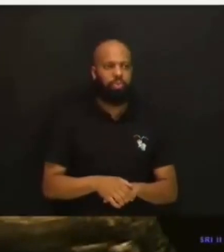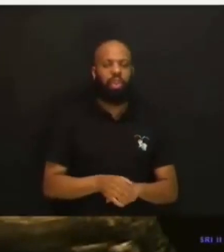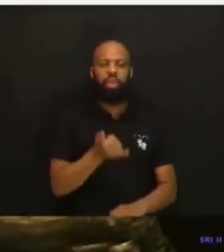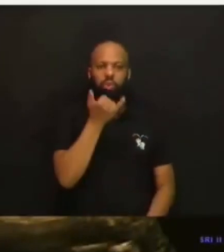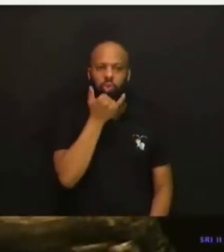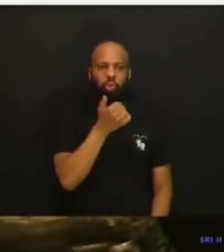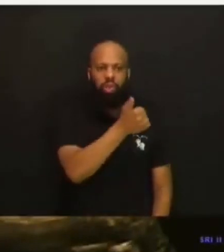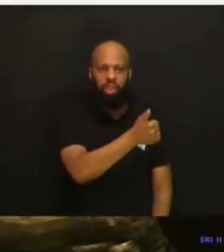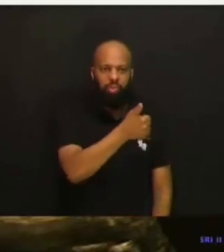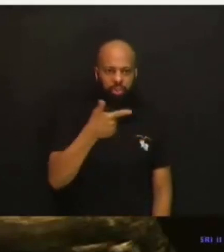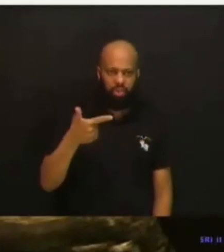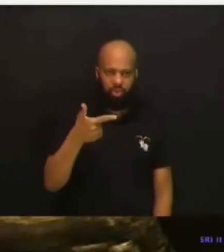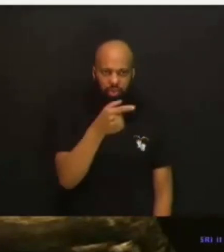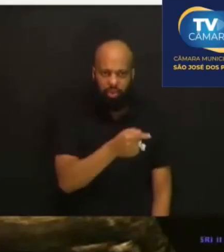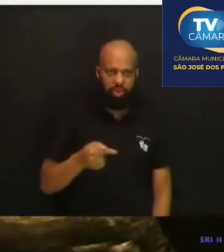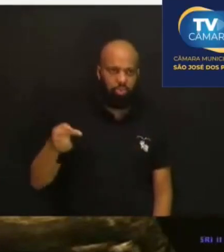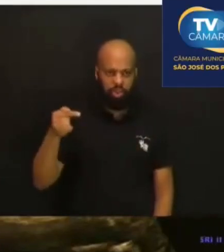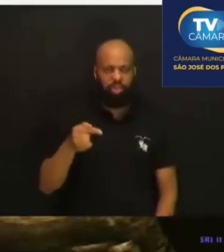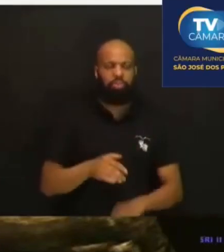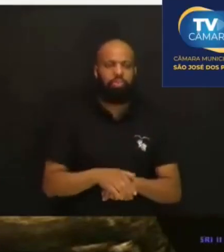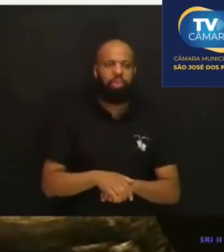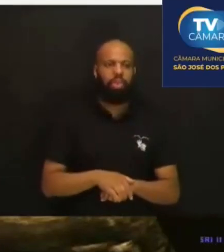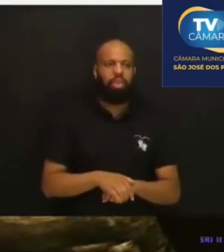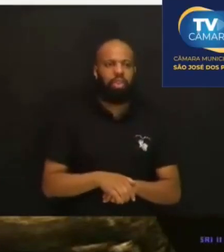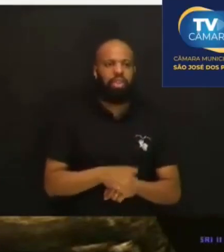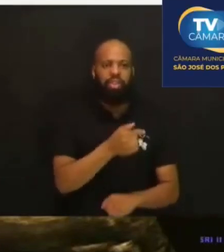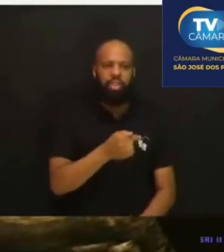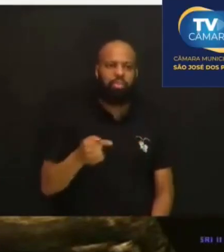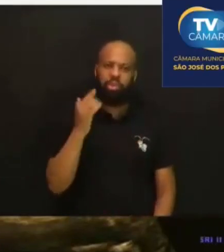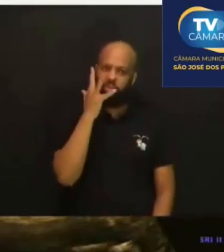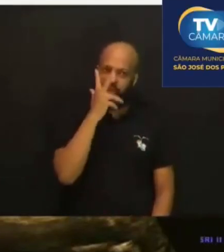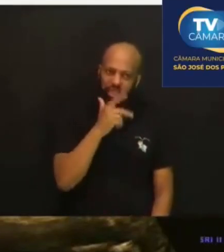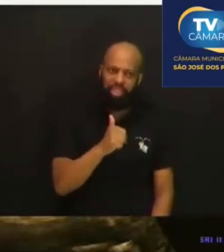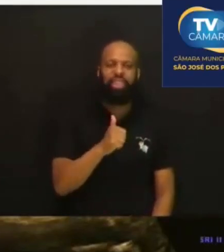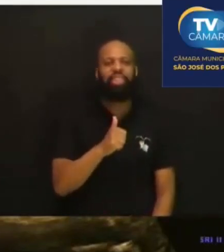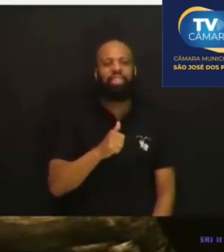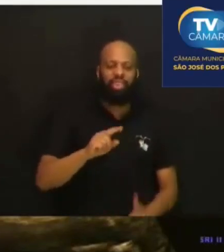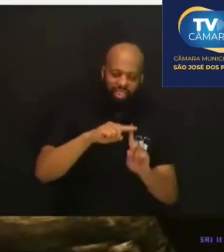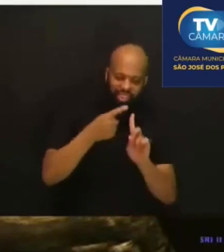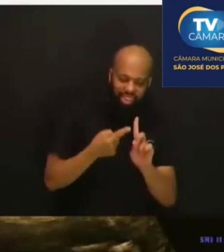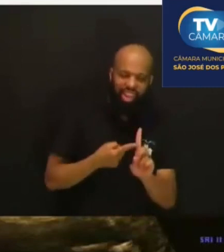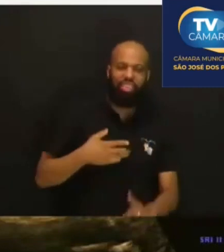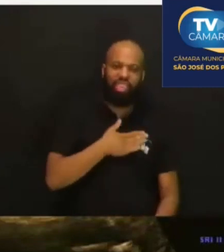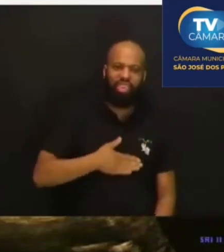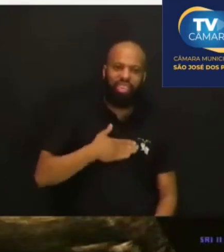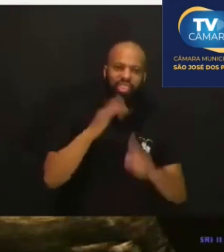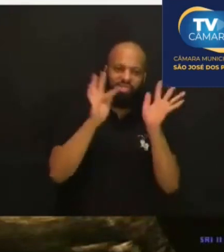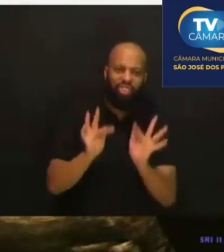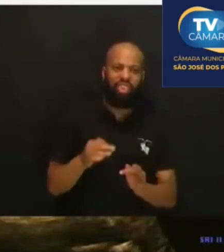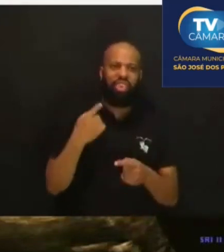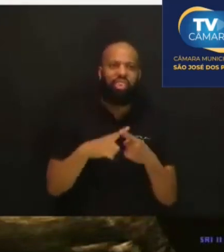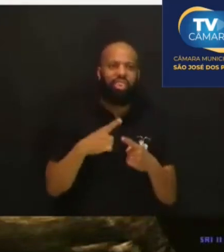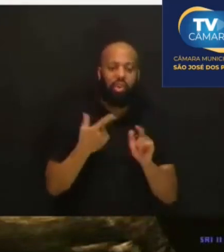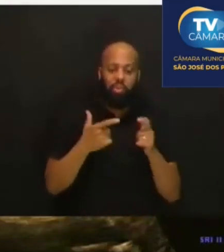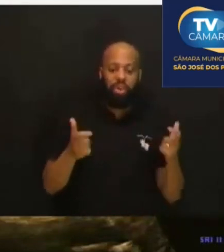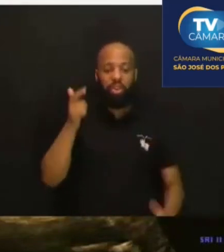12ª semana de gestação. Essa é uma semana bonita, as gestantes gostam, ficam felizes, porque geralmente é onde a maior parte delas tem a